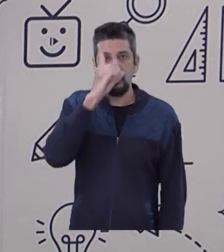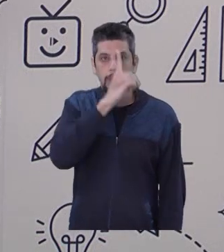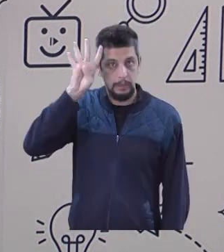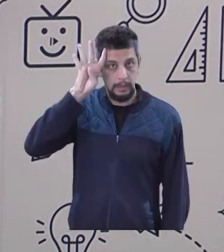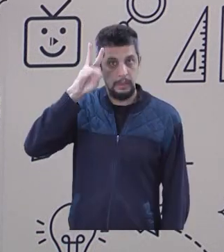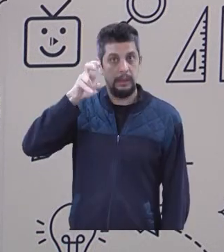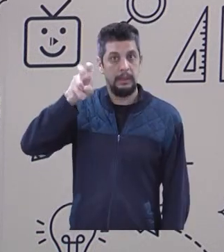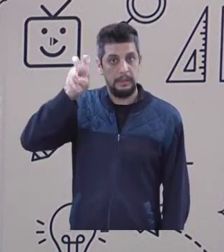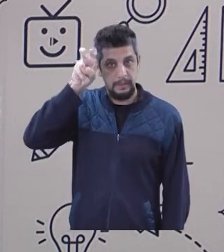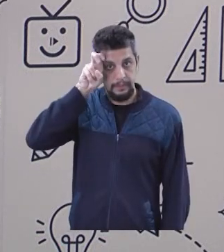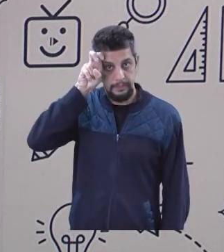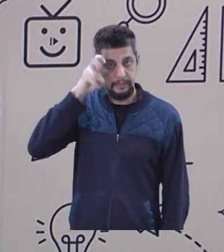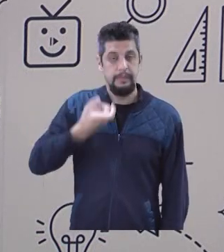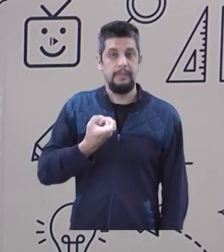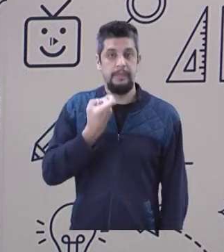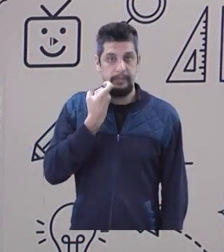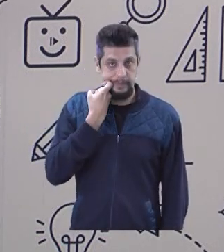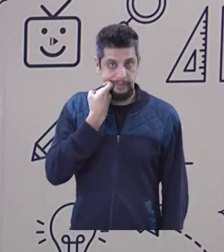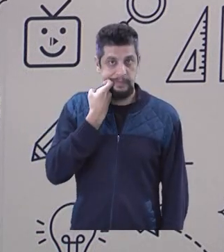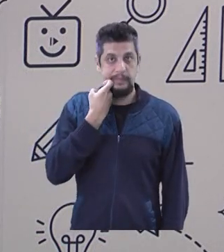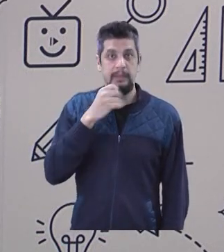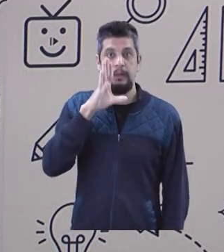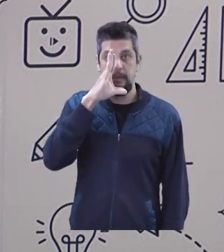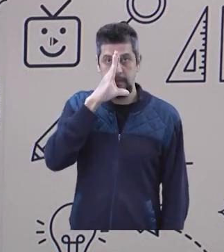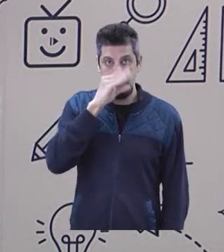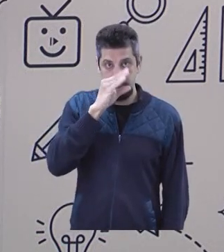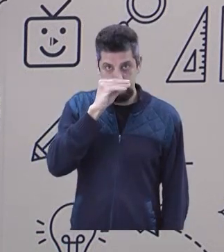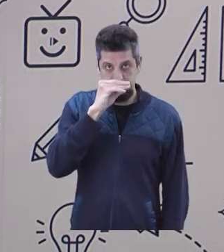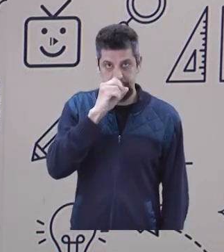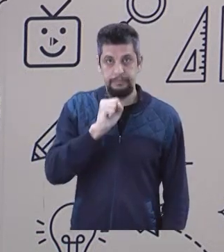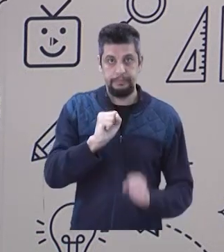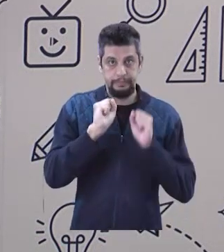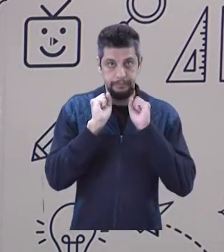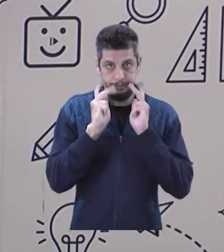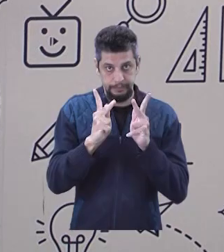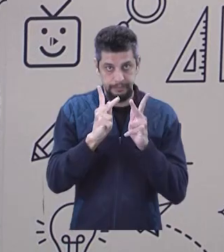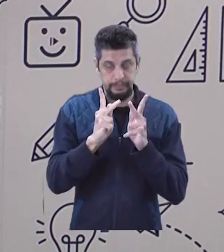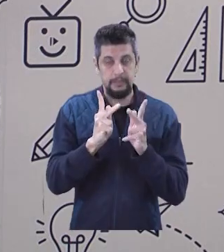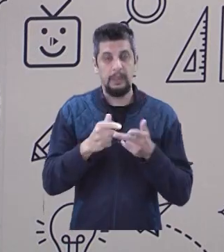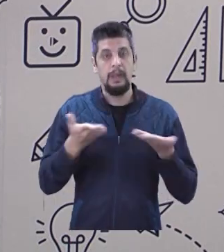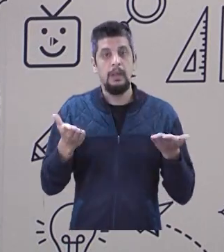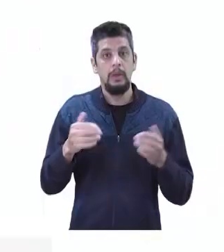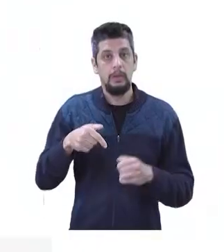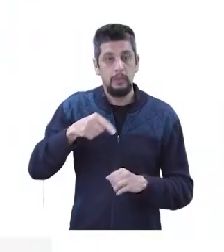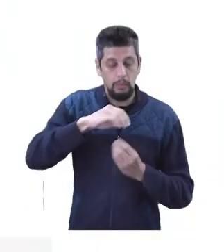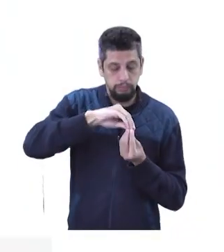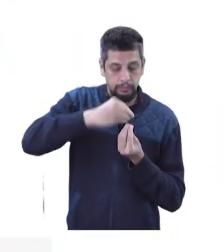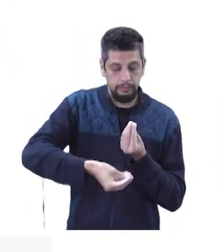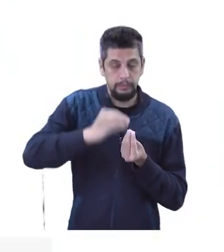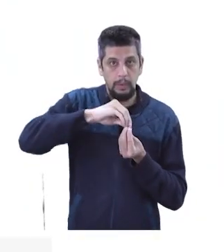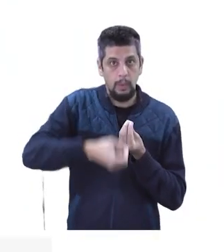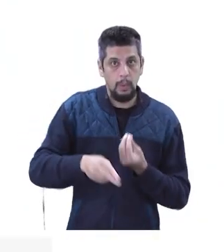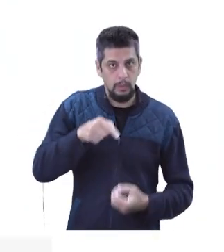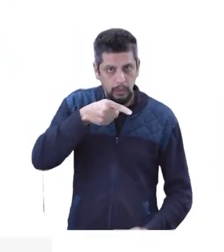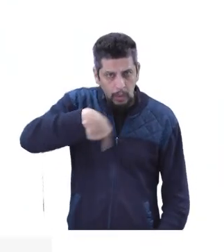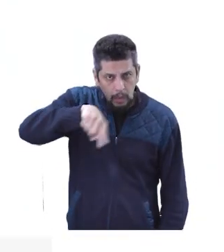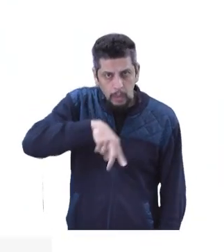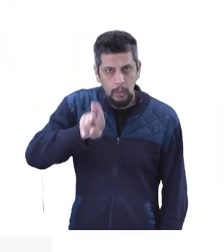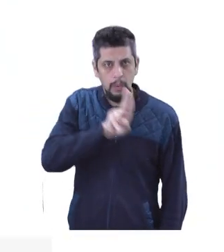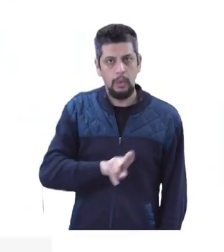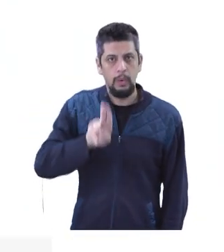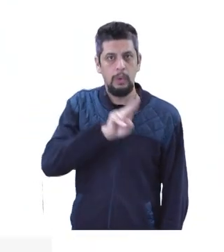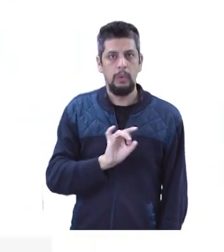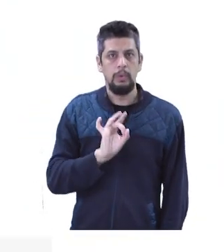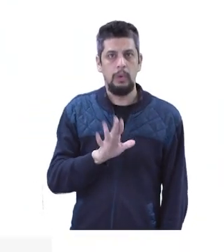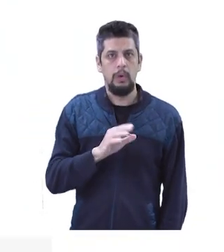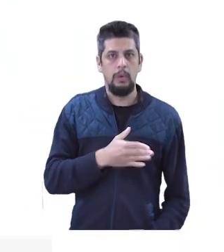domingo, segunda, terça-feira, quarta-feira, quinta-feira, sexta-feira e sábado, certo? No